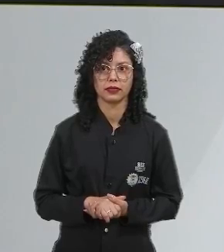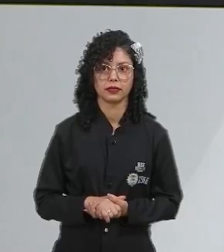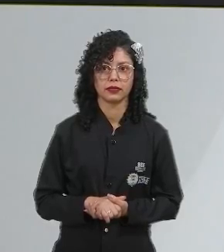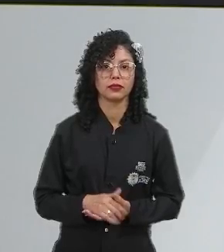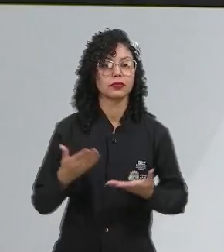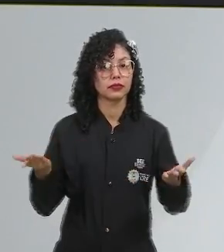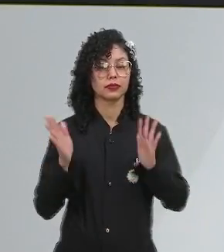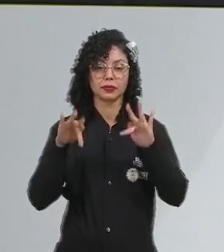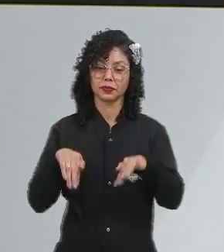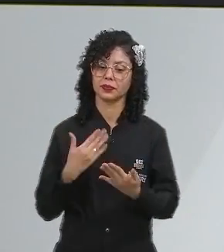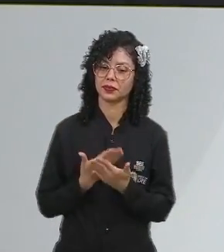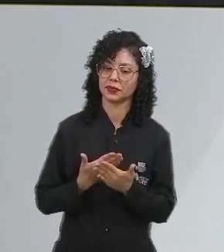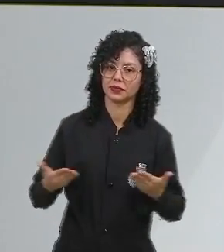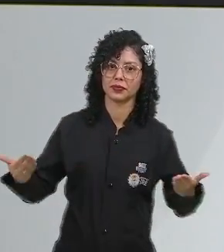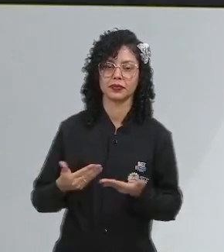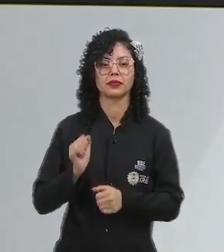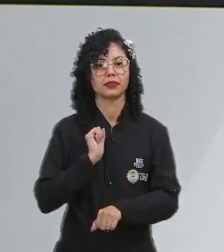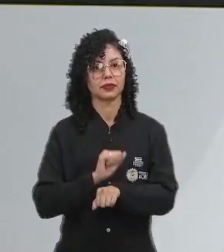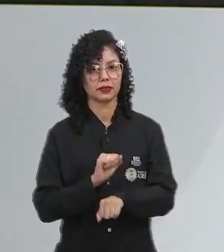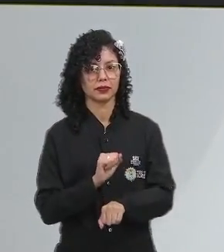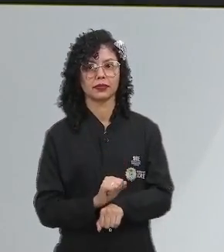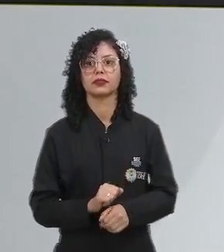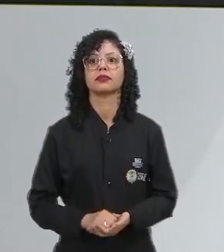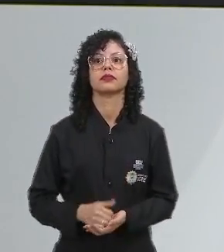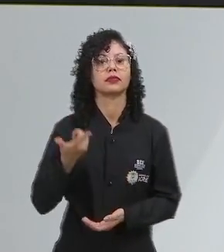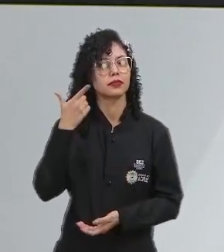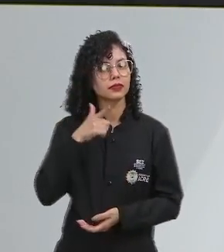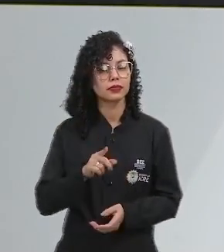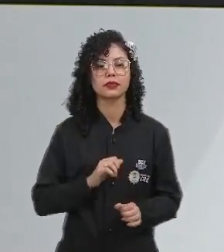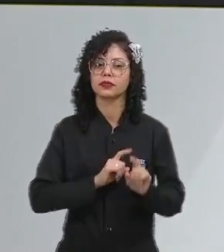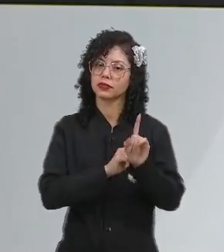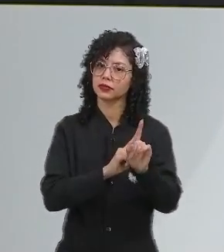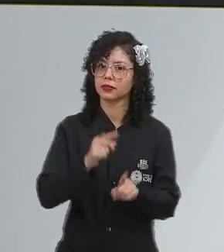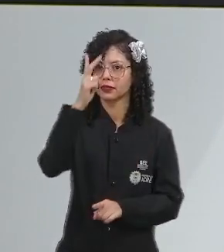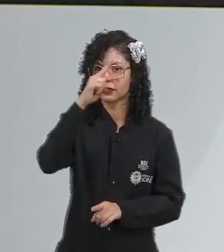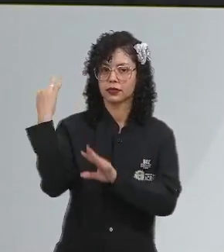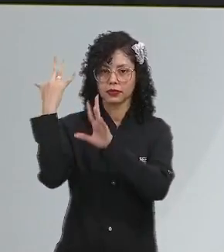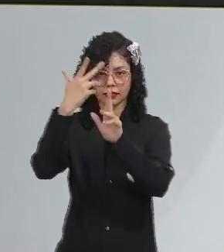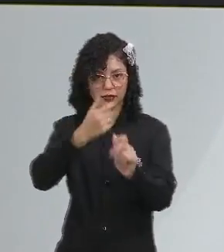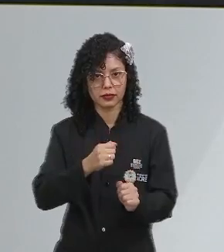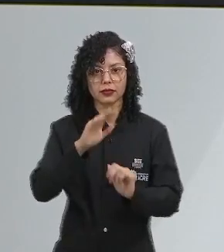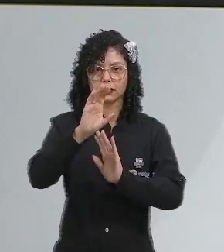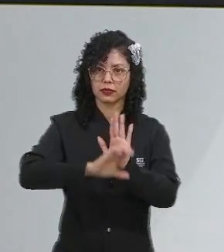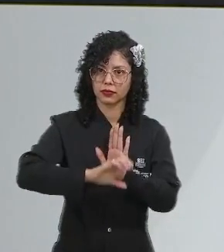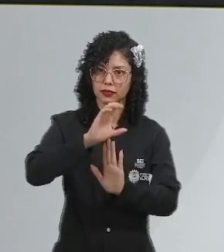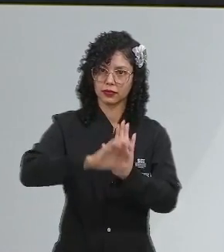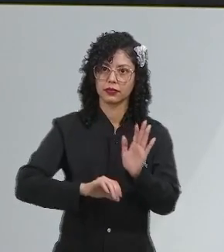E essa foi a nossa aula de hoje. Espero que você tenha conseguido acompanhar, lembrar todo o conteúdo,